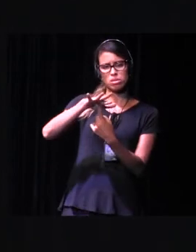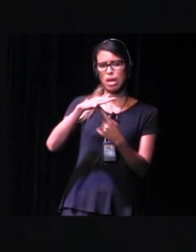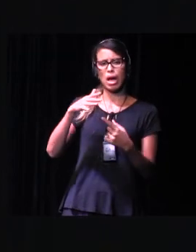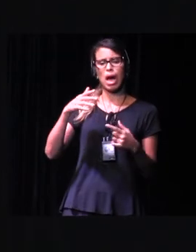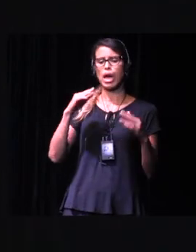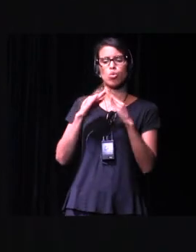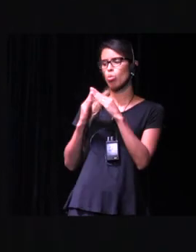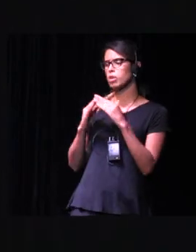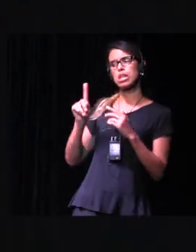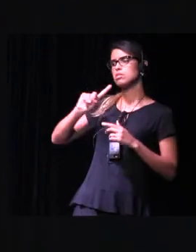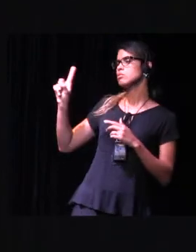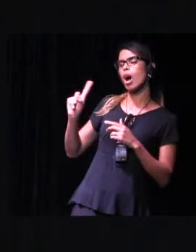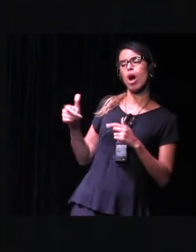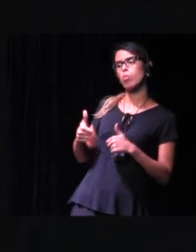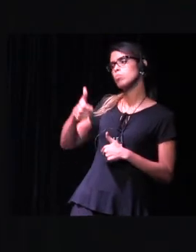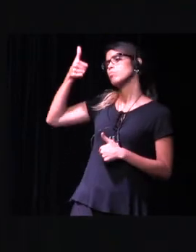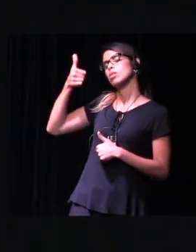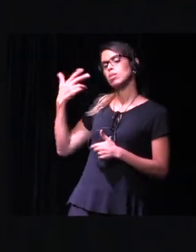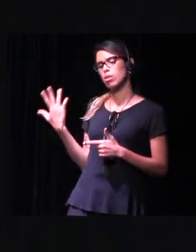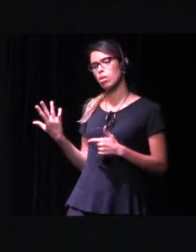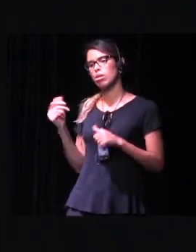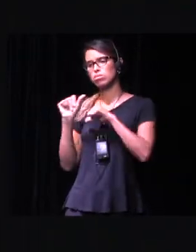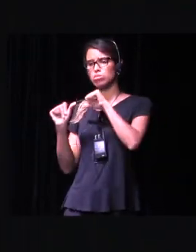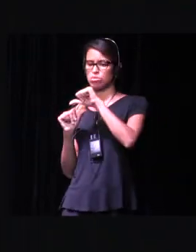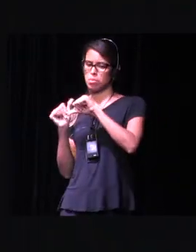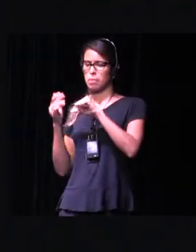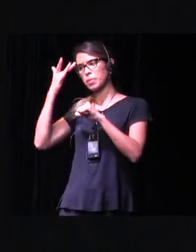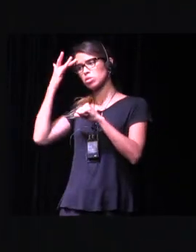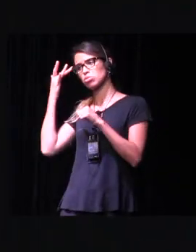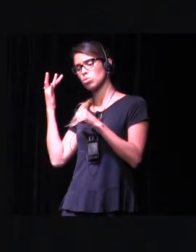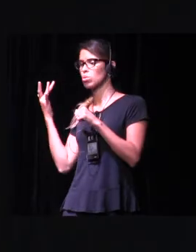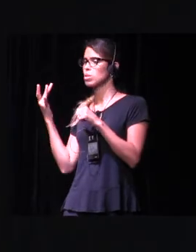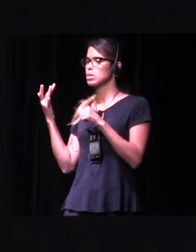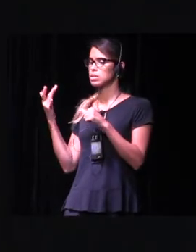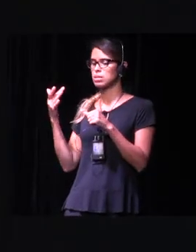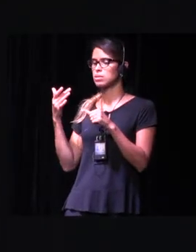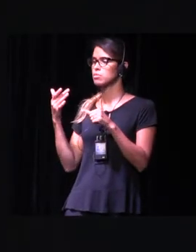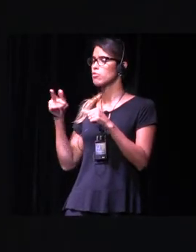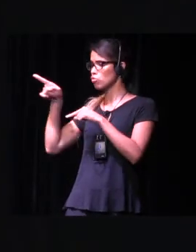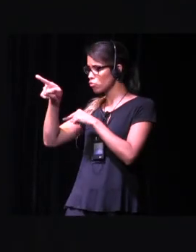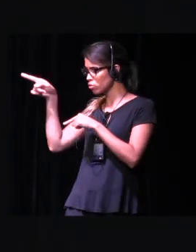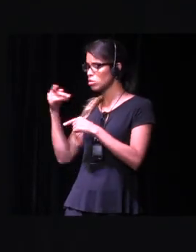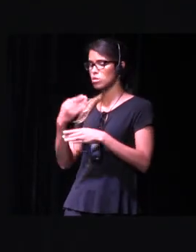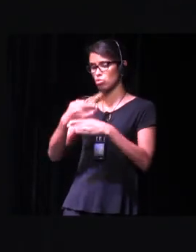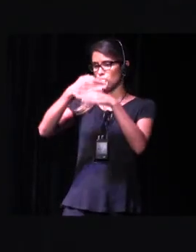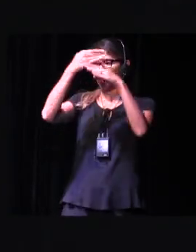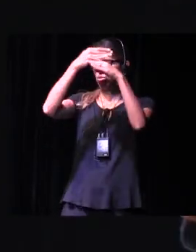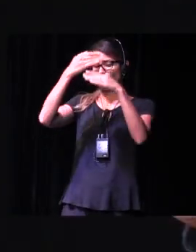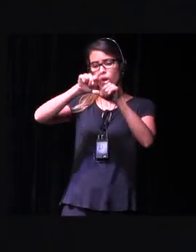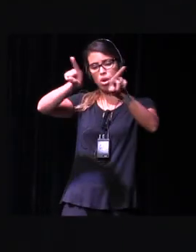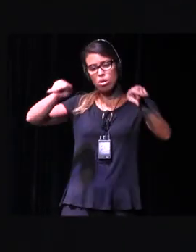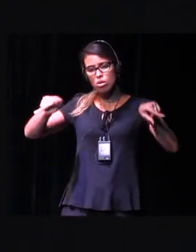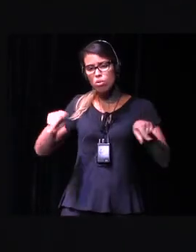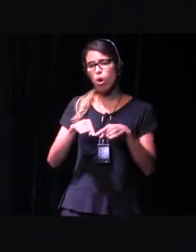preferimos que se dê em concessão para fazer uma quadra de golfe, uma